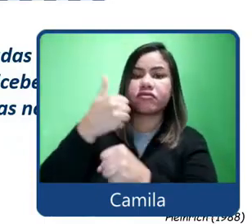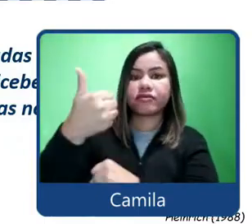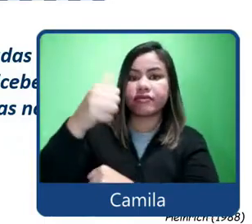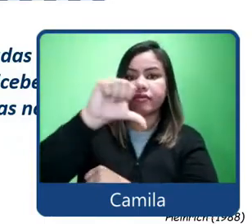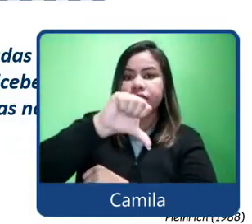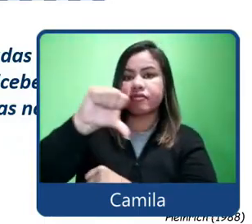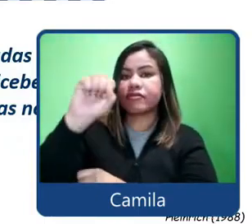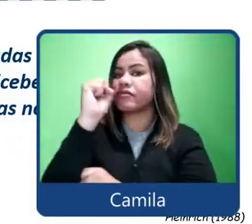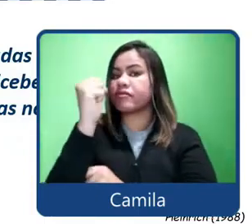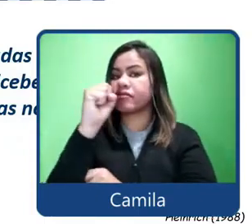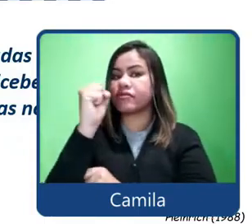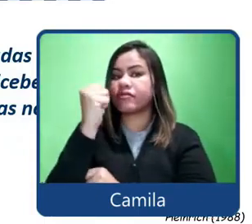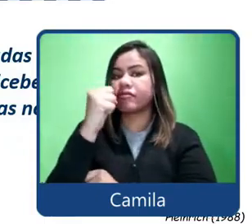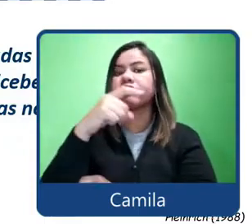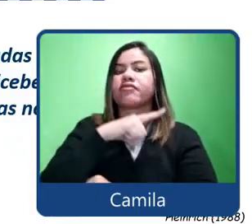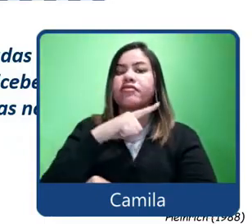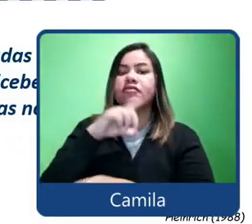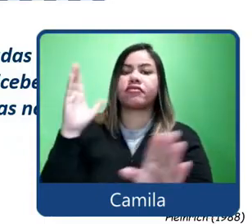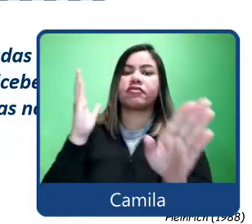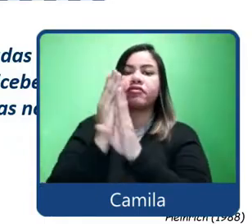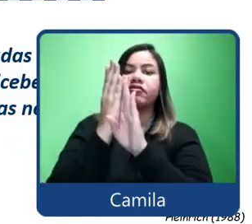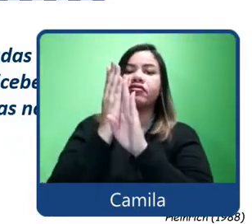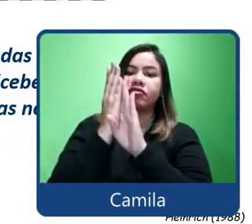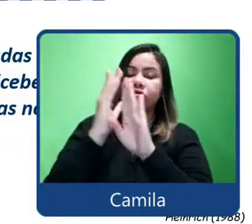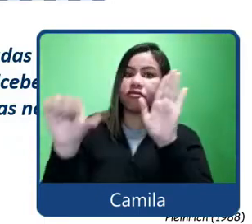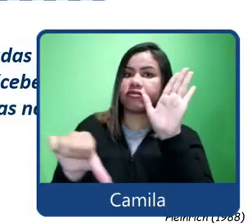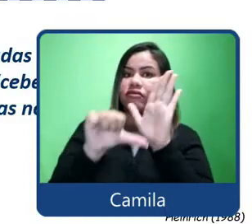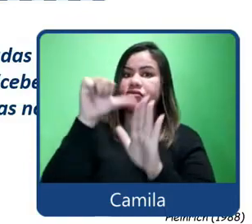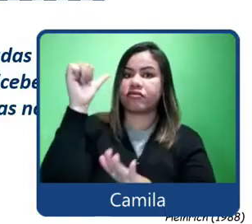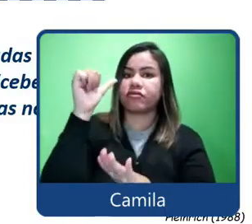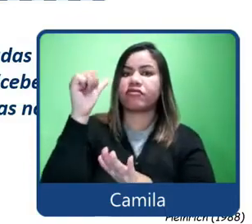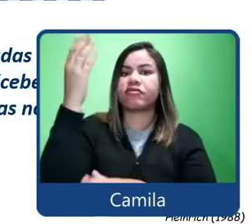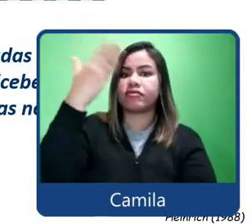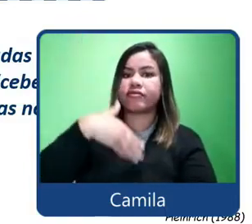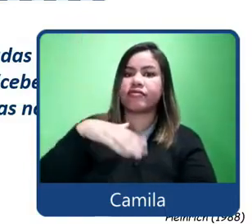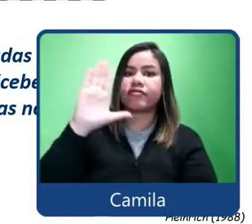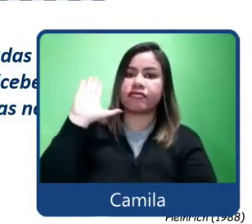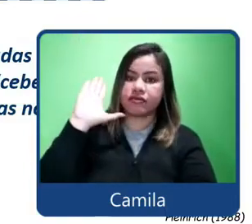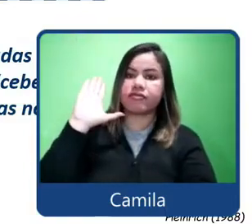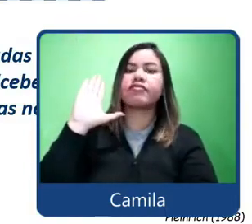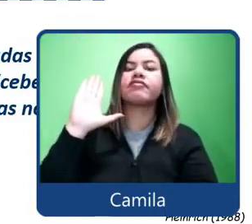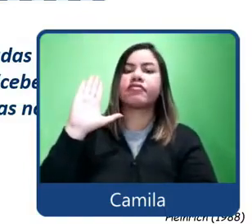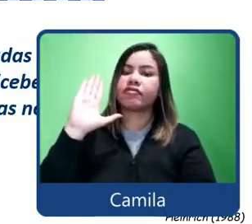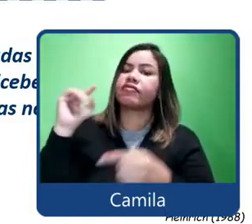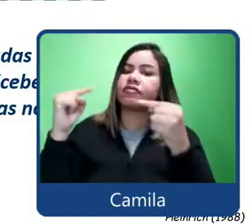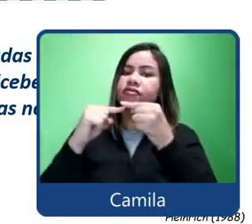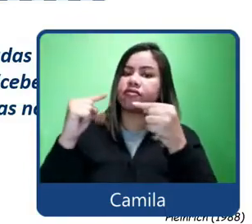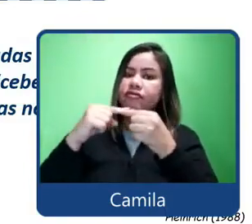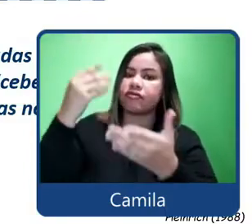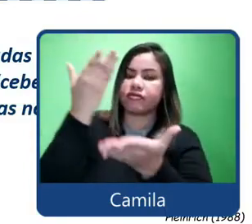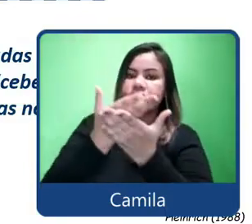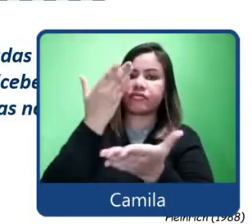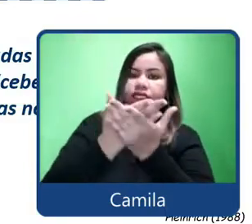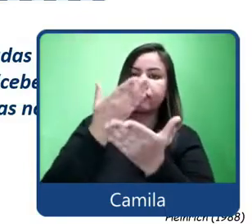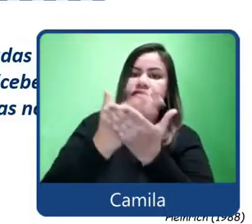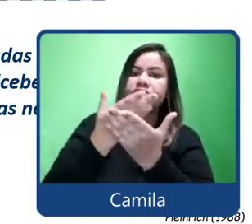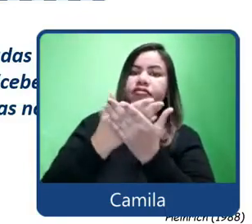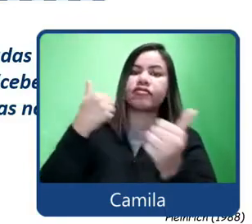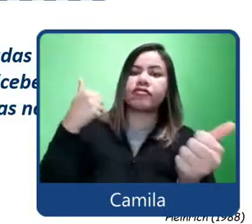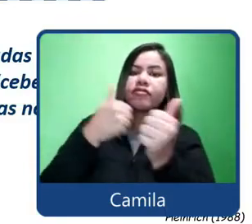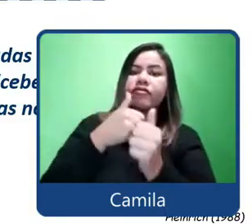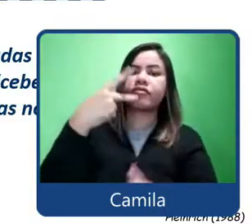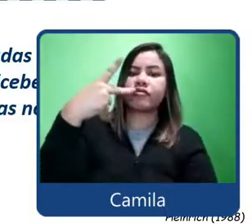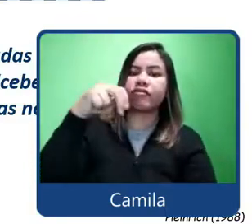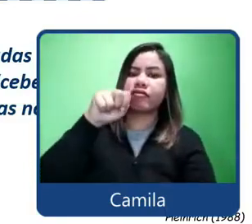foi detectado pela primeira vez em testemunhos sedimentares coletados aqui próximos à Península Ibérica, uma